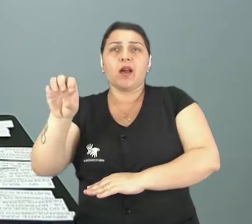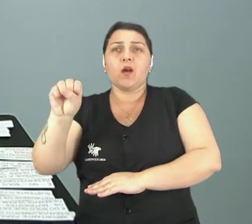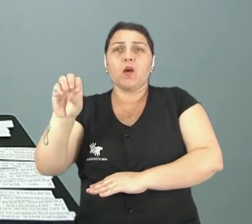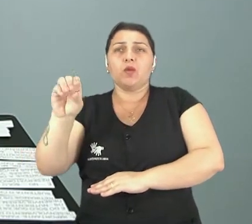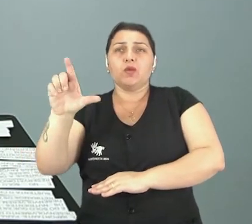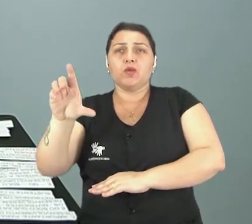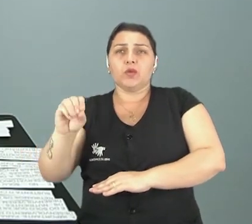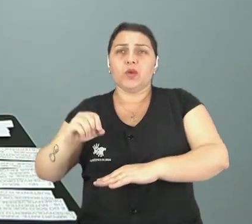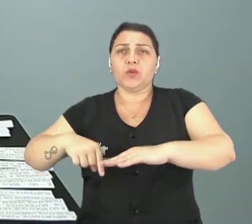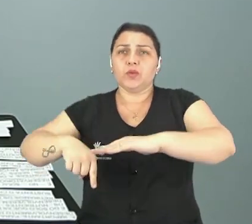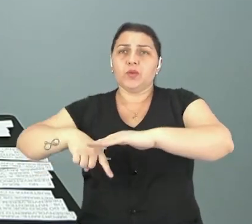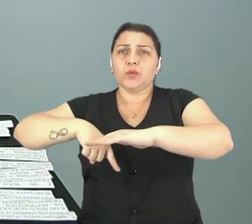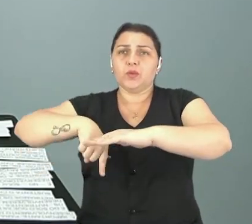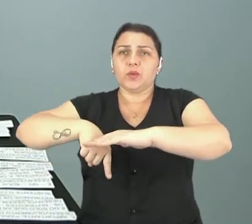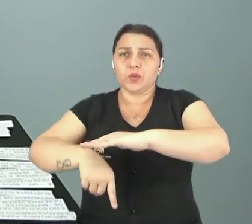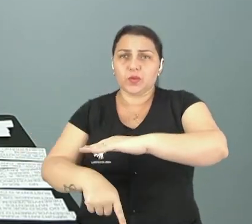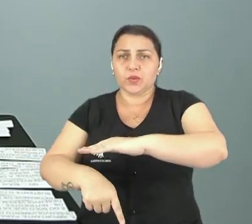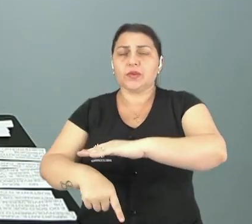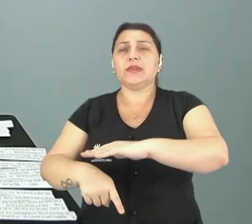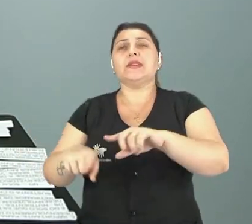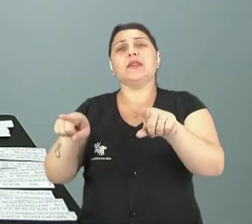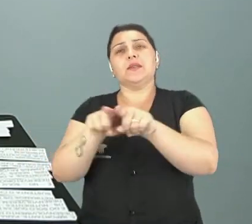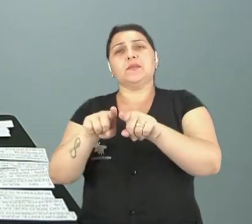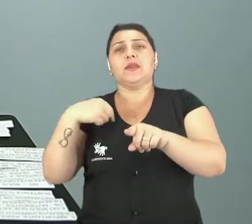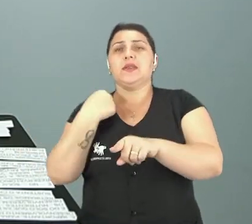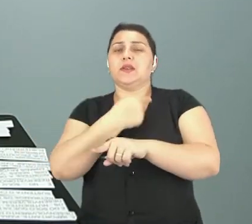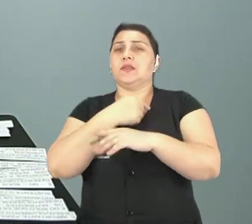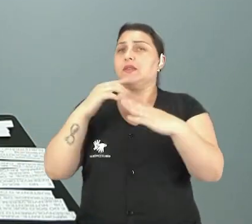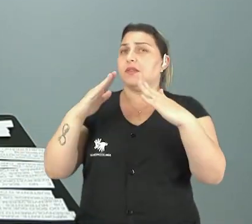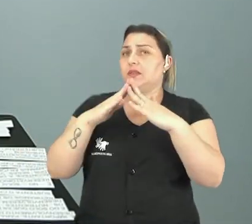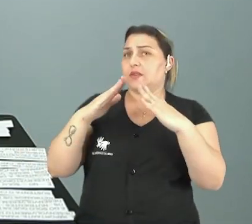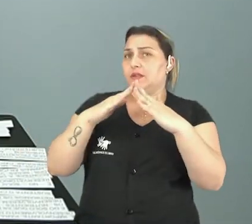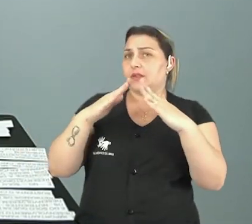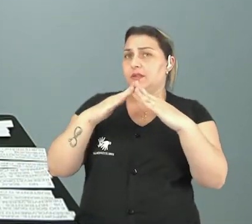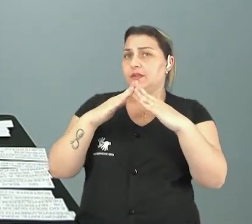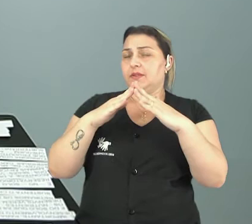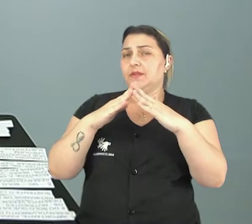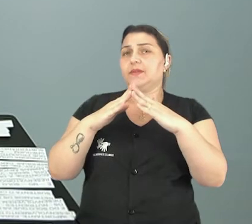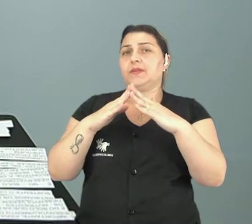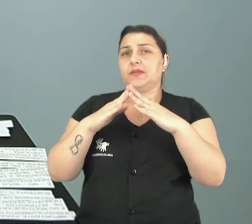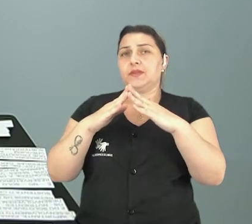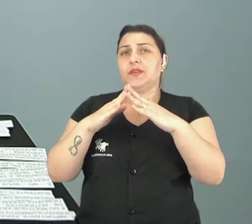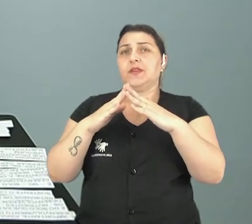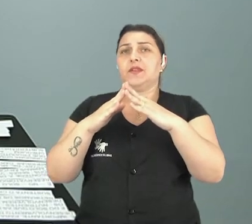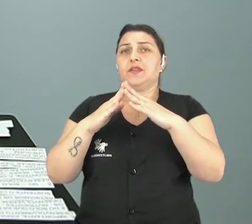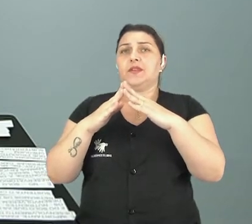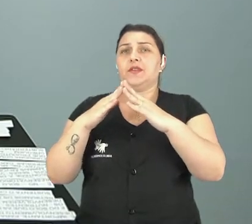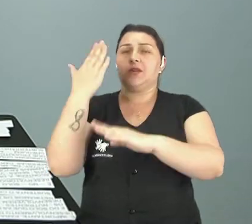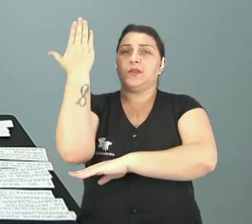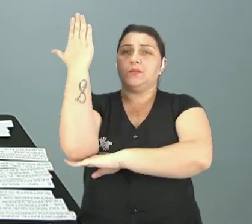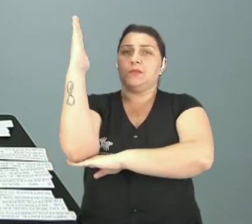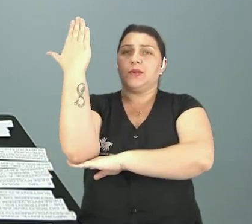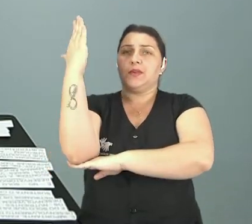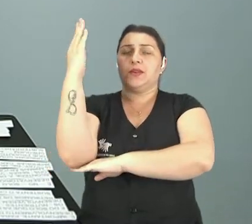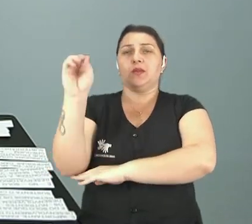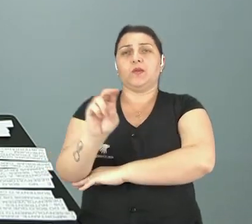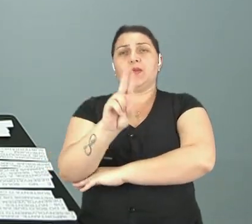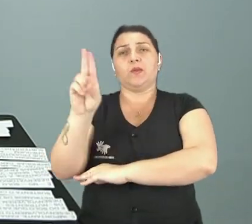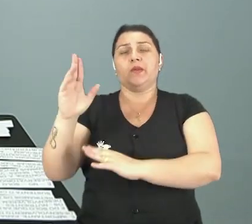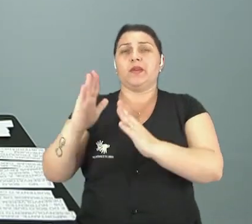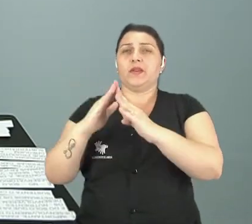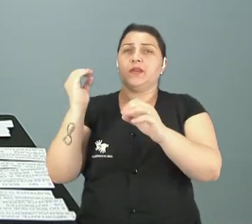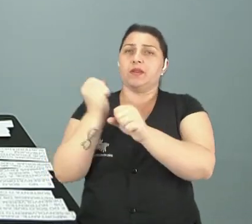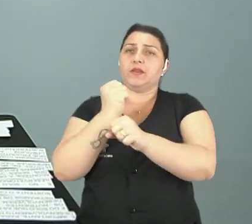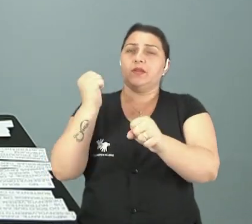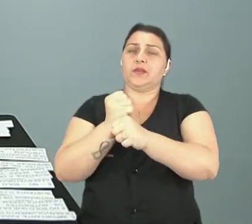não é mesmo? Assim também como na nossa casa. Casas de madeira ou casas